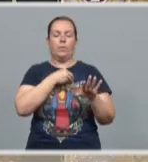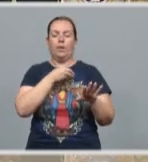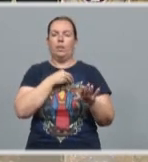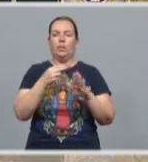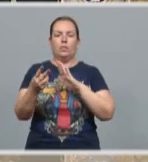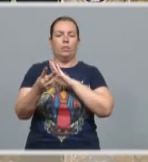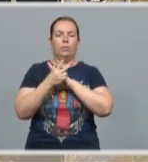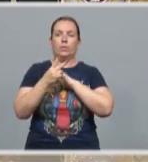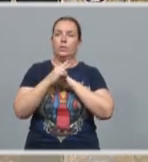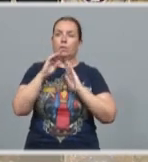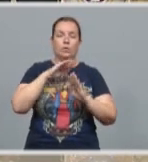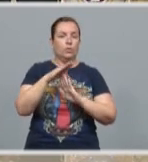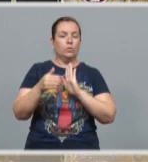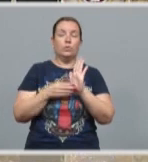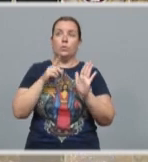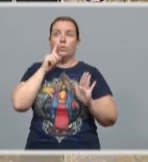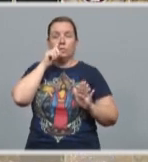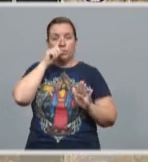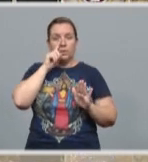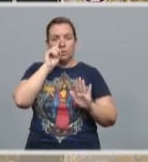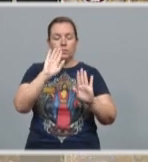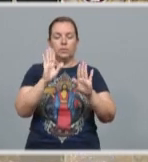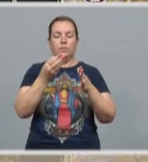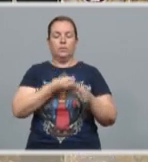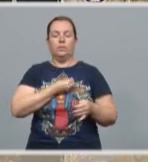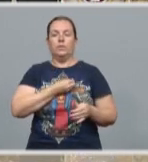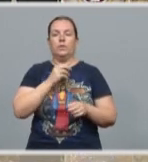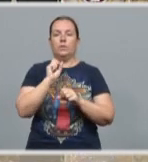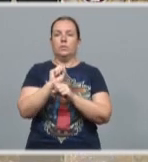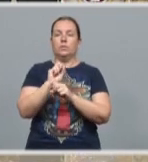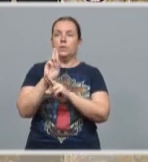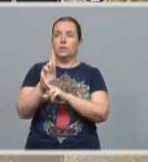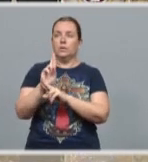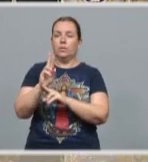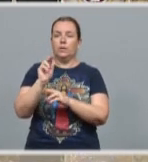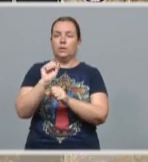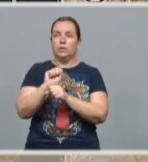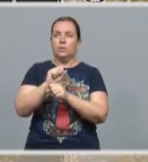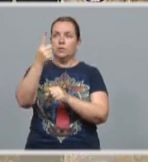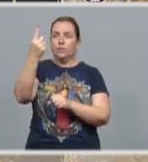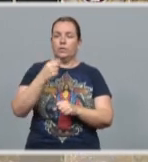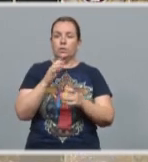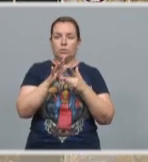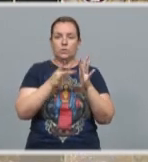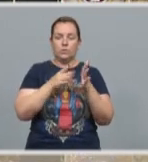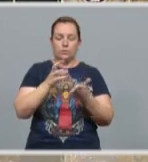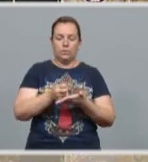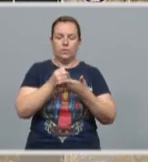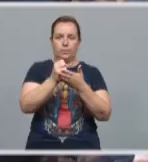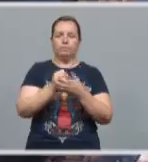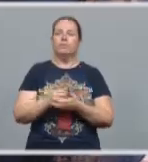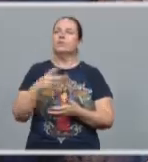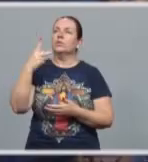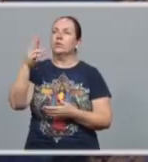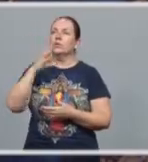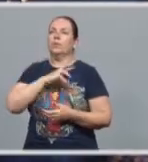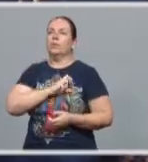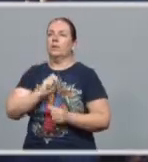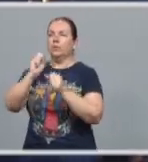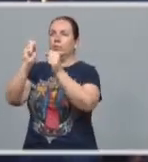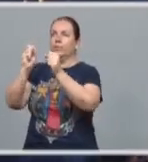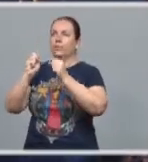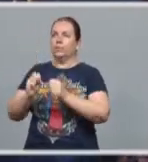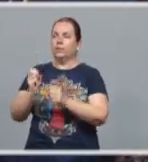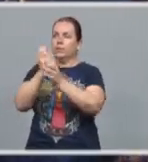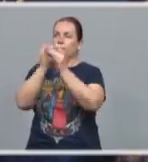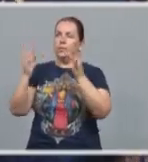livres do pecado, protegidos de todos os perigos, enquanto vivendo a esperança, aguardamos a vinda do Cristo Salvador. Vosso é o